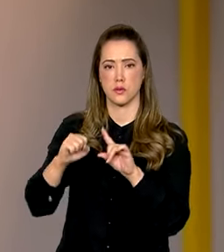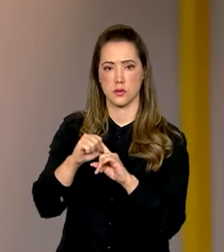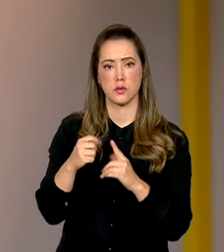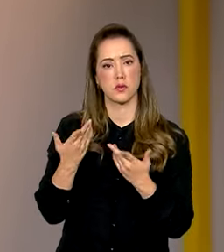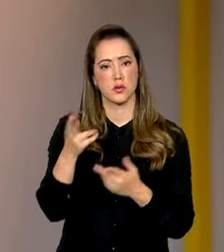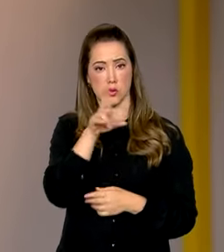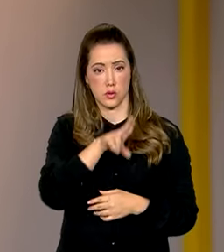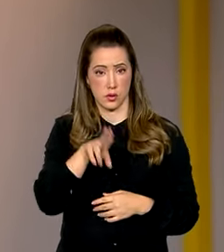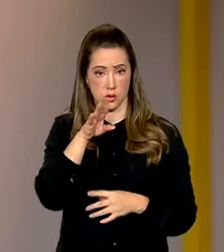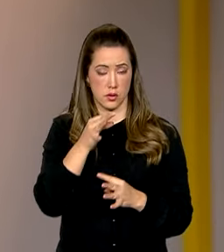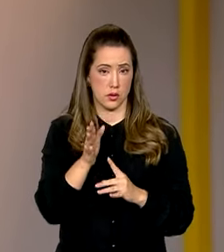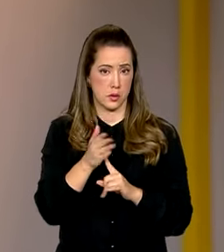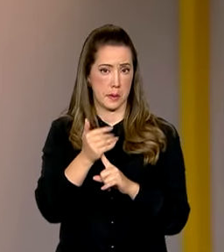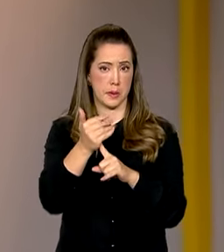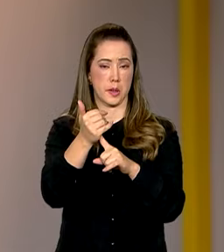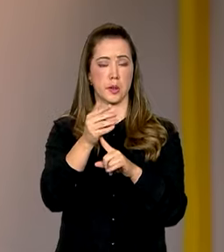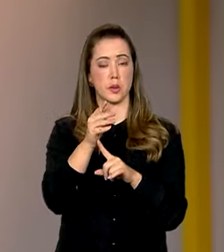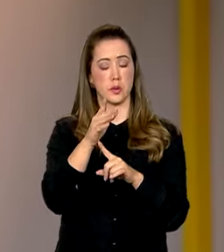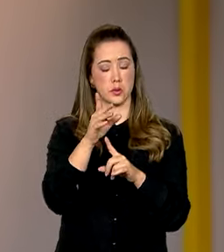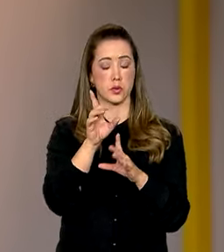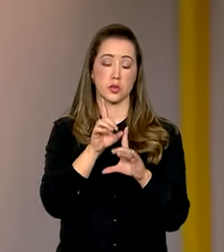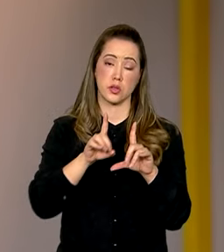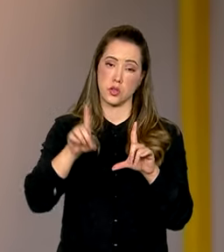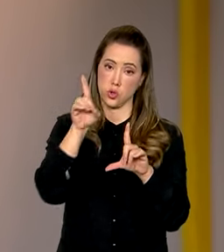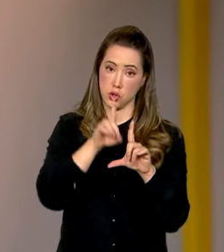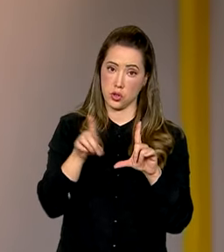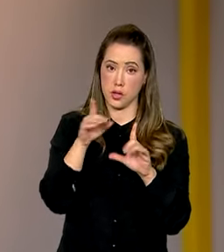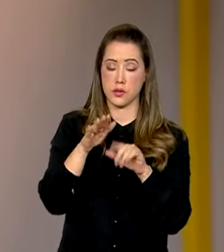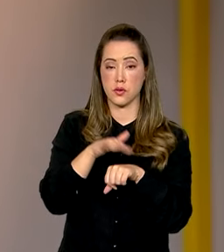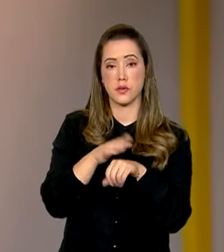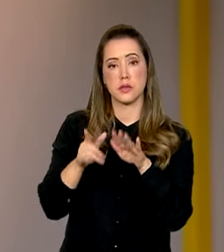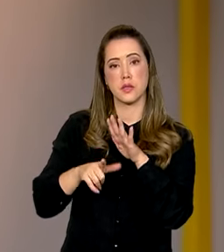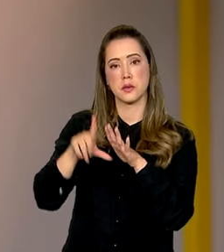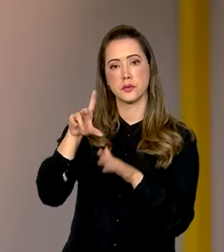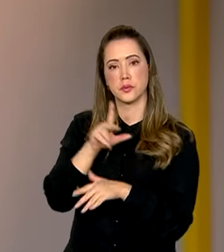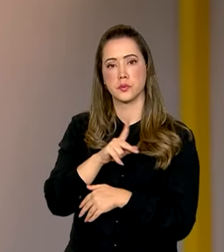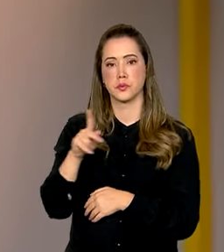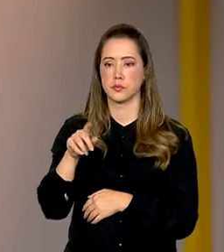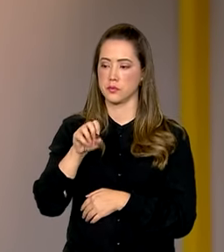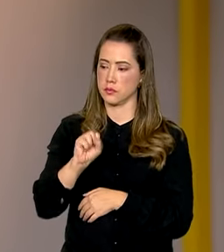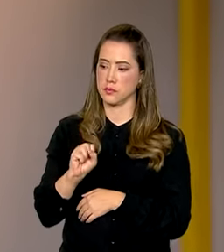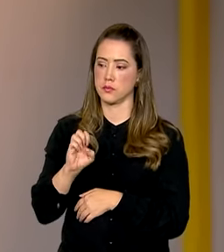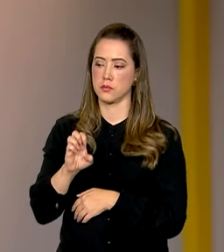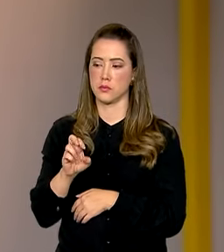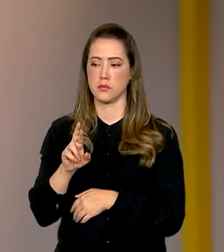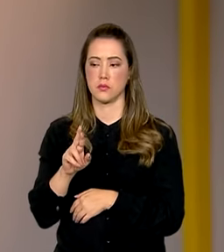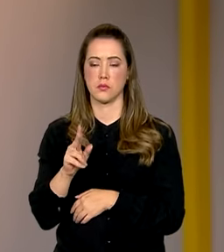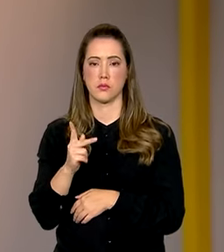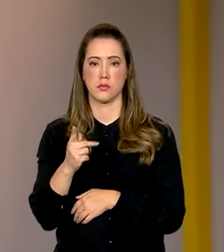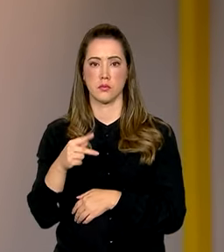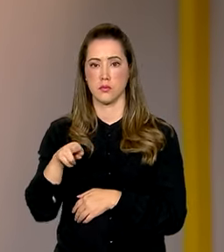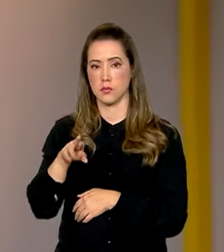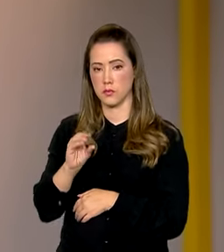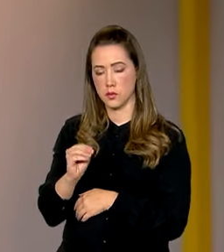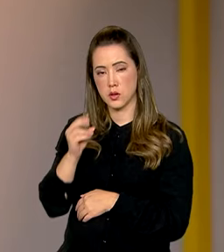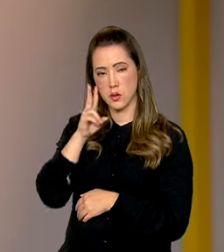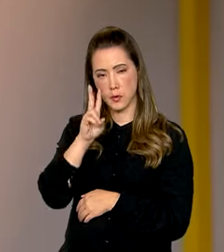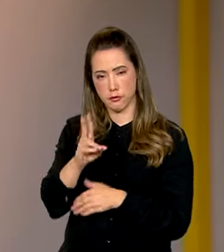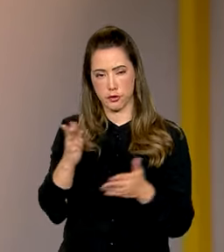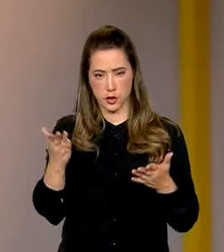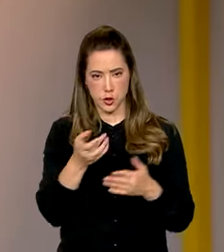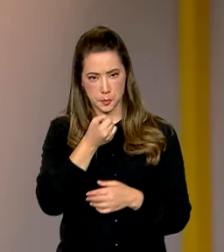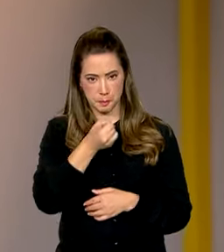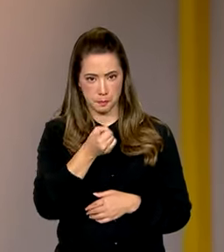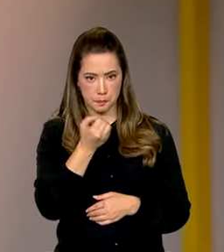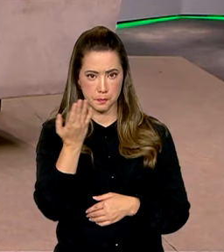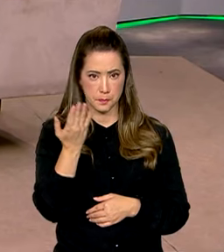por meio de tecnologias digitais, eu conversei mais cedo com o presidente do SERPRO, Alexandre Amorim. Acompanhe aqui a